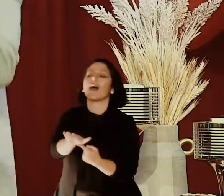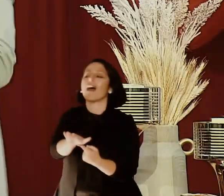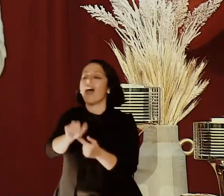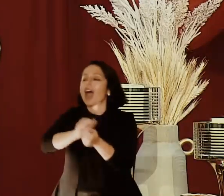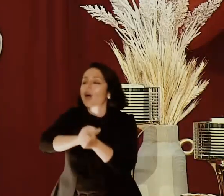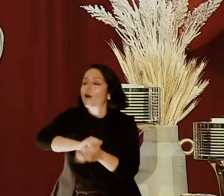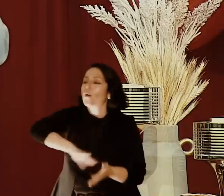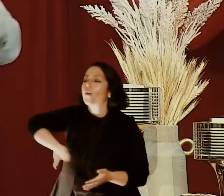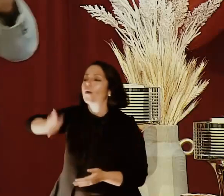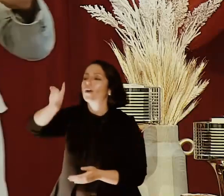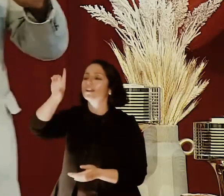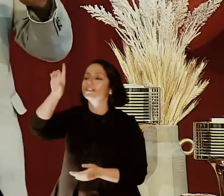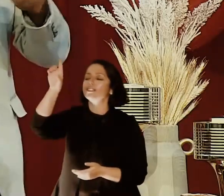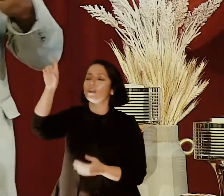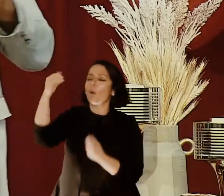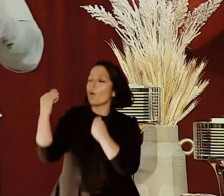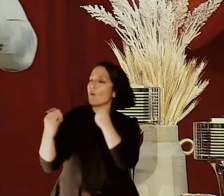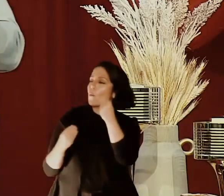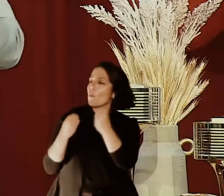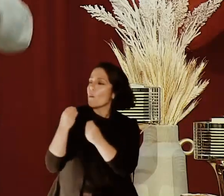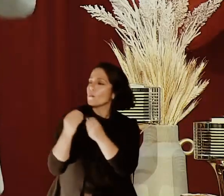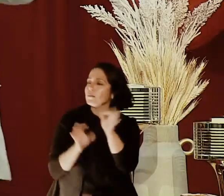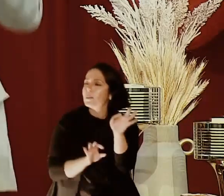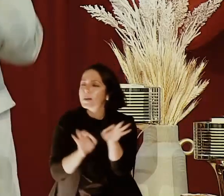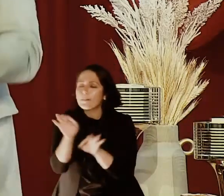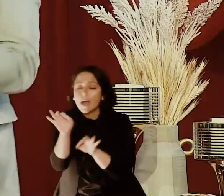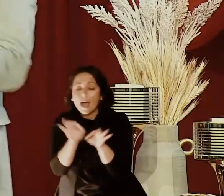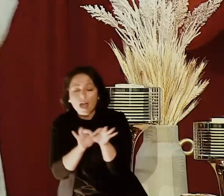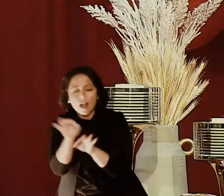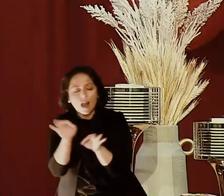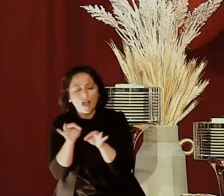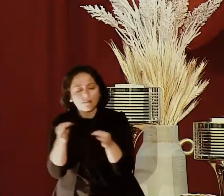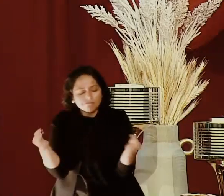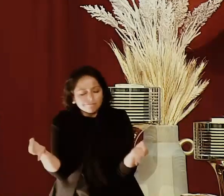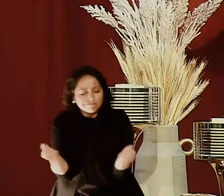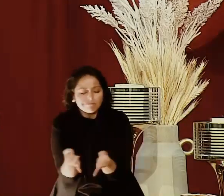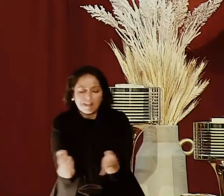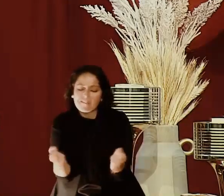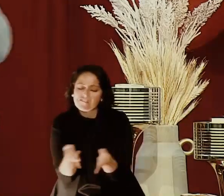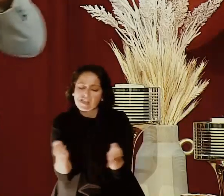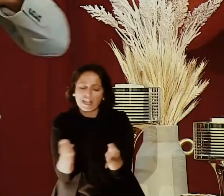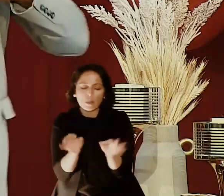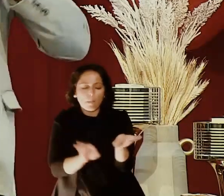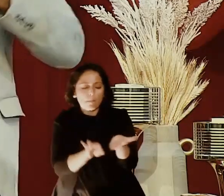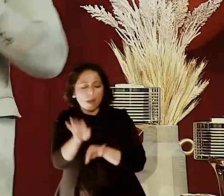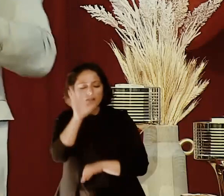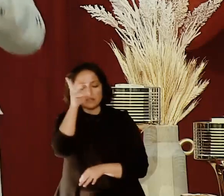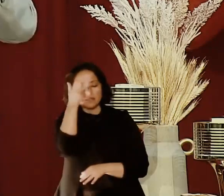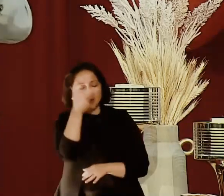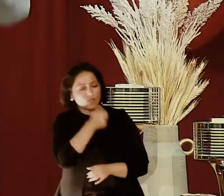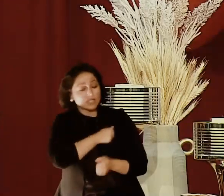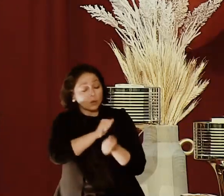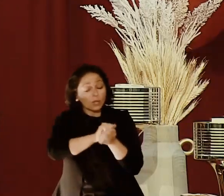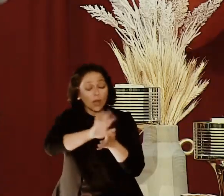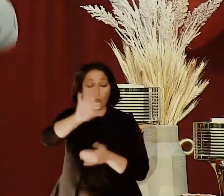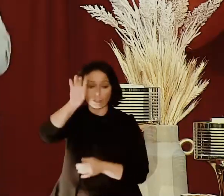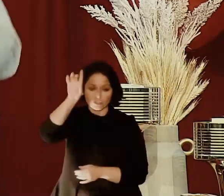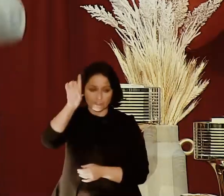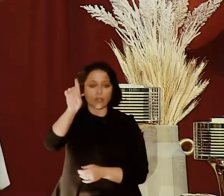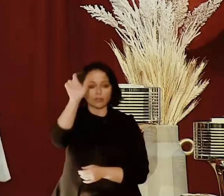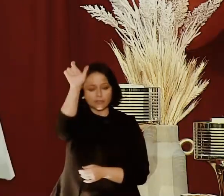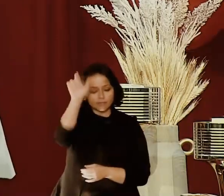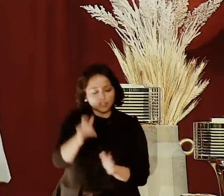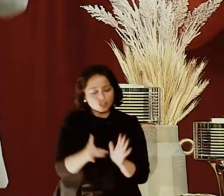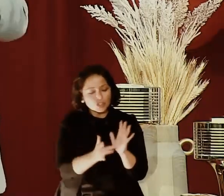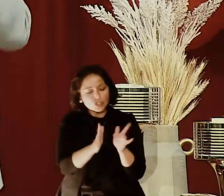a sua glória, e a maneira que ele tem de revelar de forma perfeita a sua glória é manifestando-se na